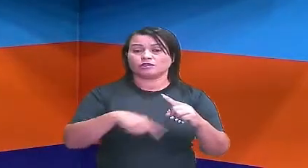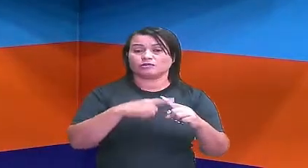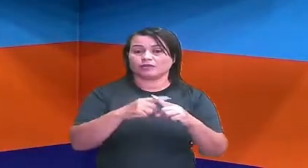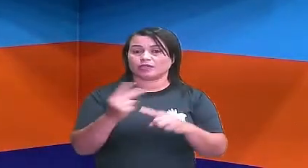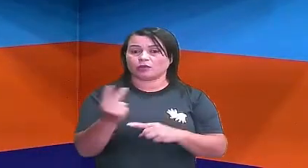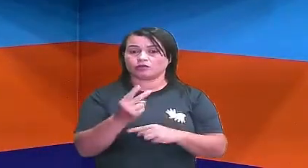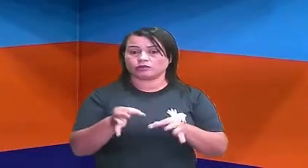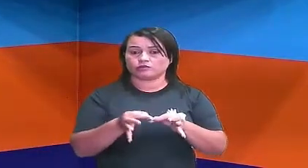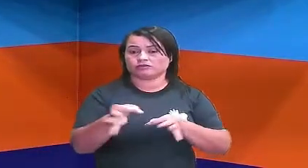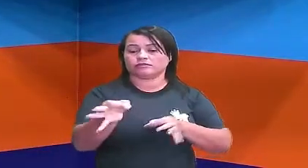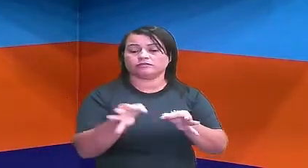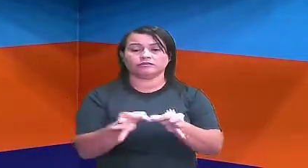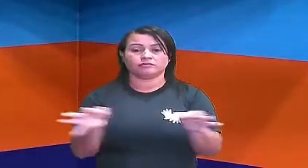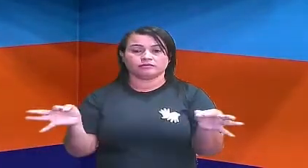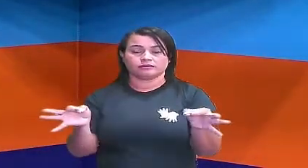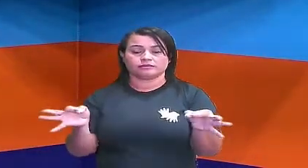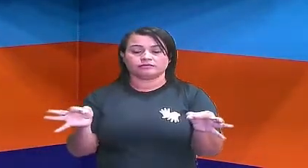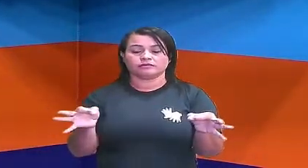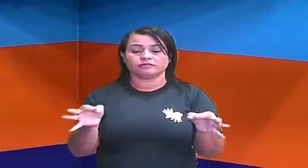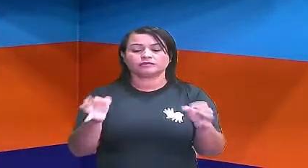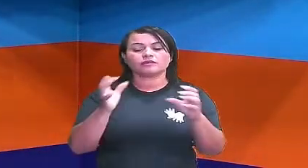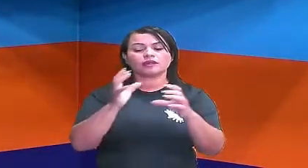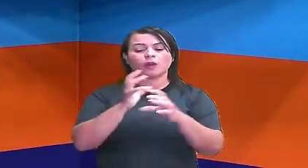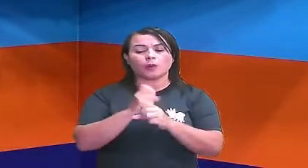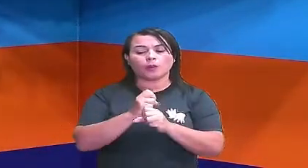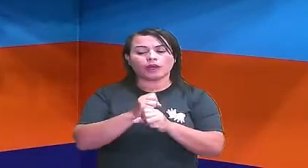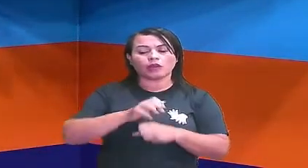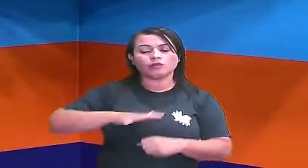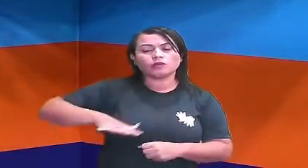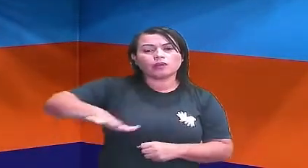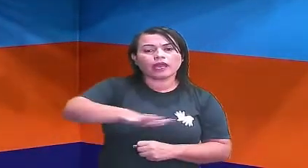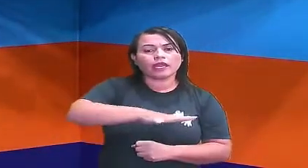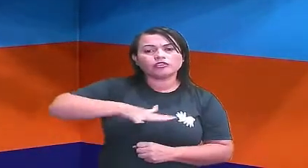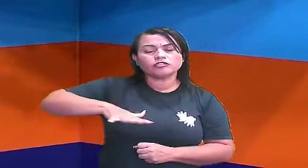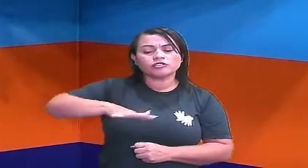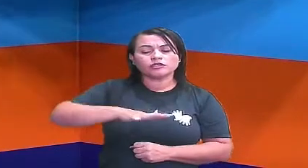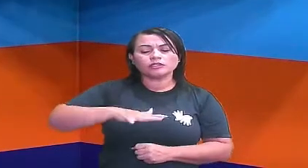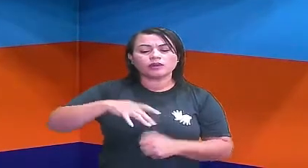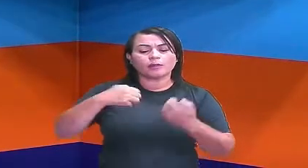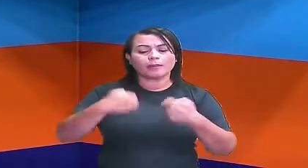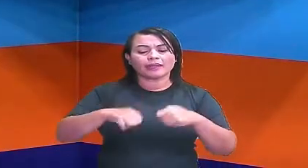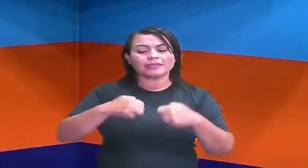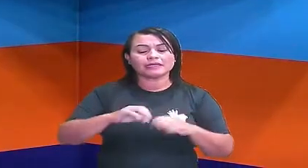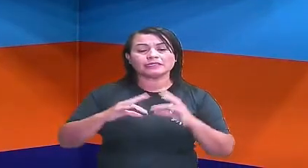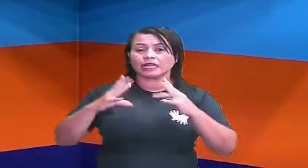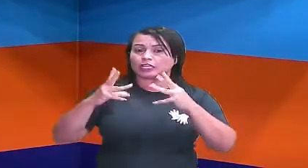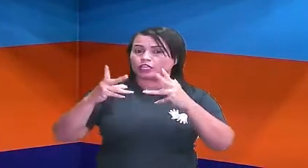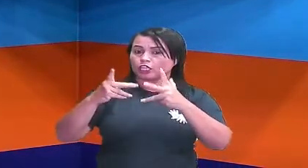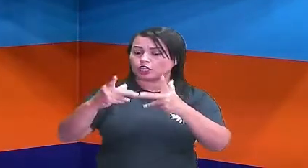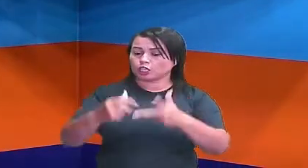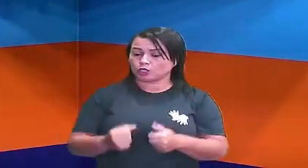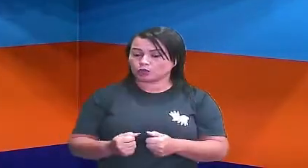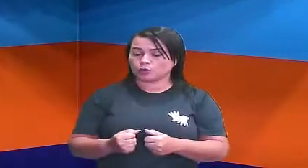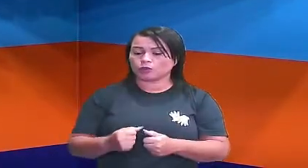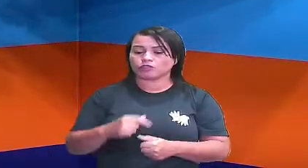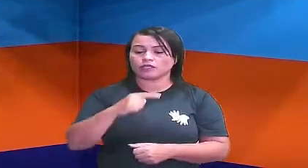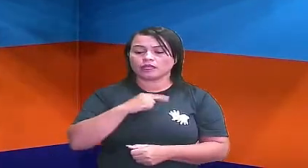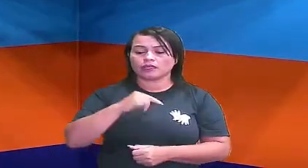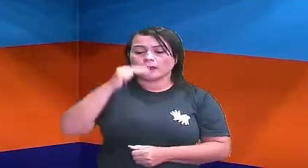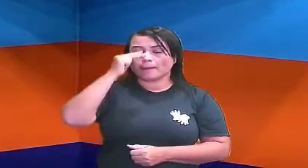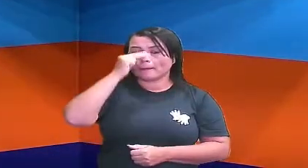largura. Ok? O cálculo da área de uma região plana exige que todas as dimensões estejam